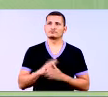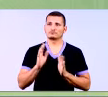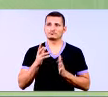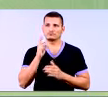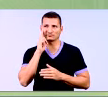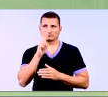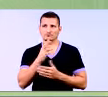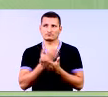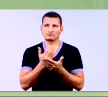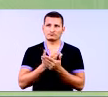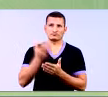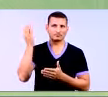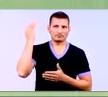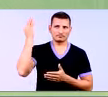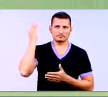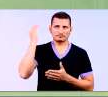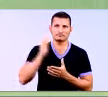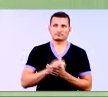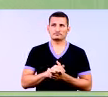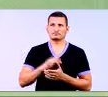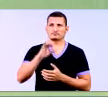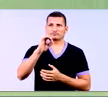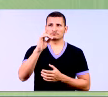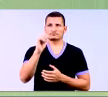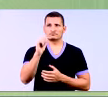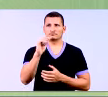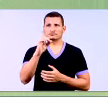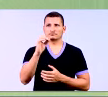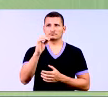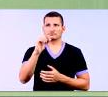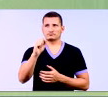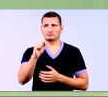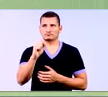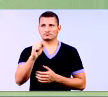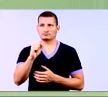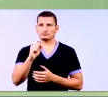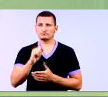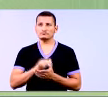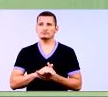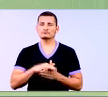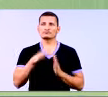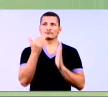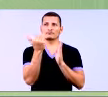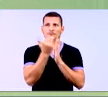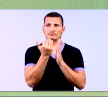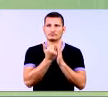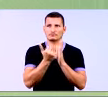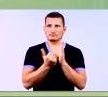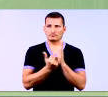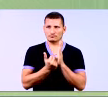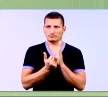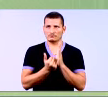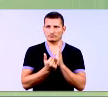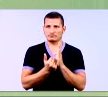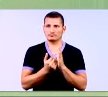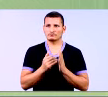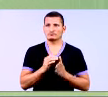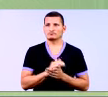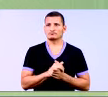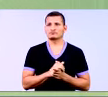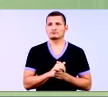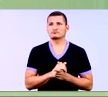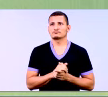viu nas aulas anteriores que os dados, né, e os programas, aqui as instruções são os programas,